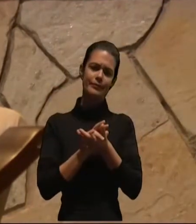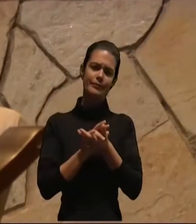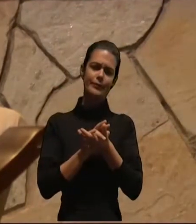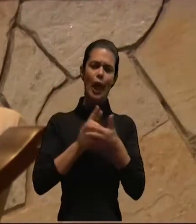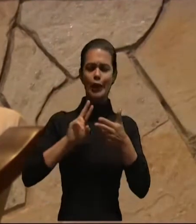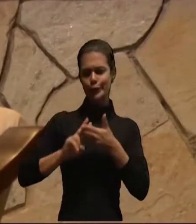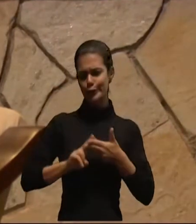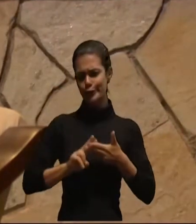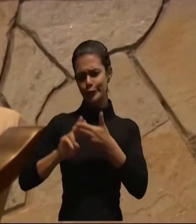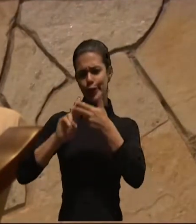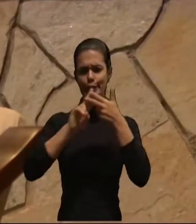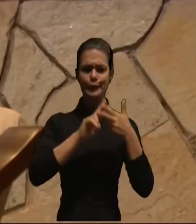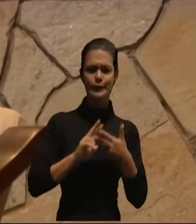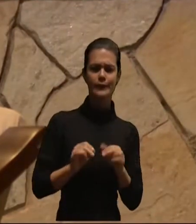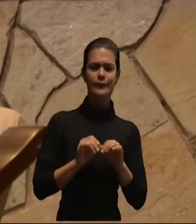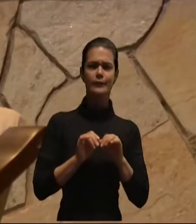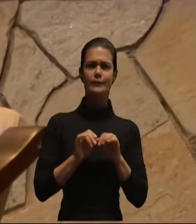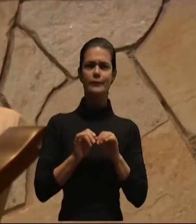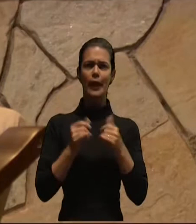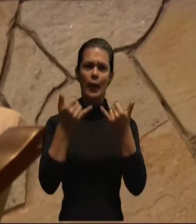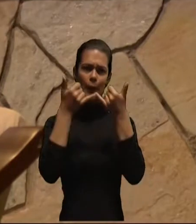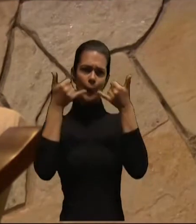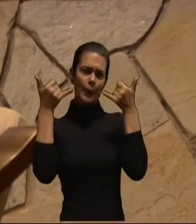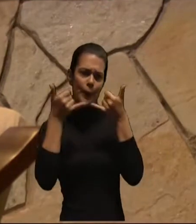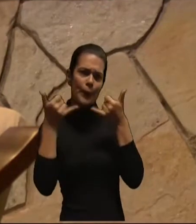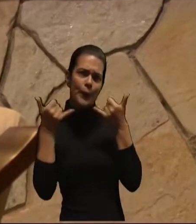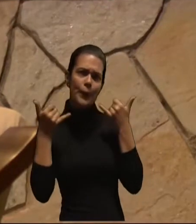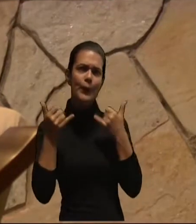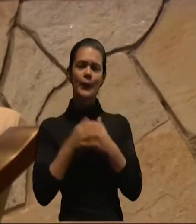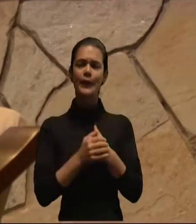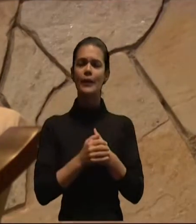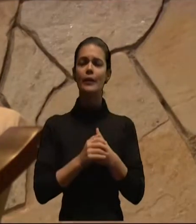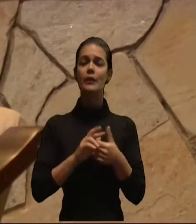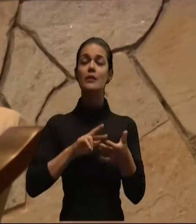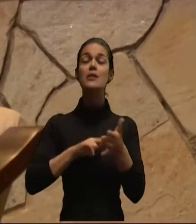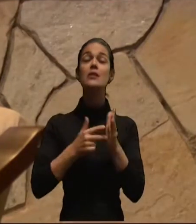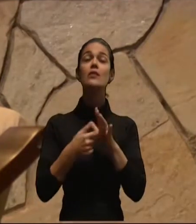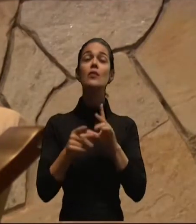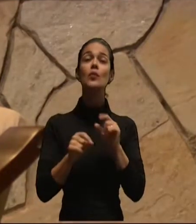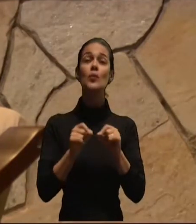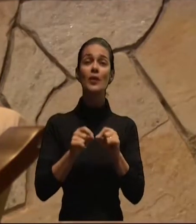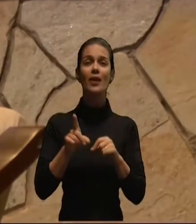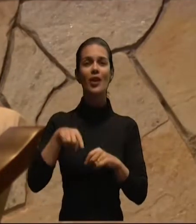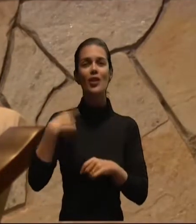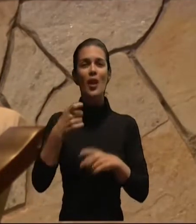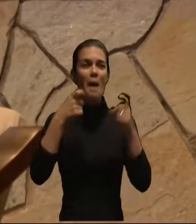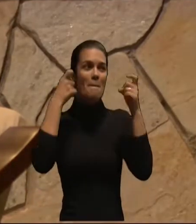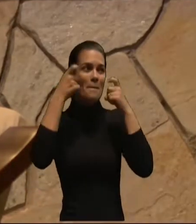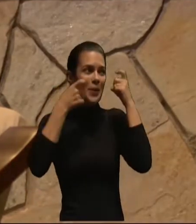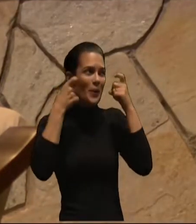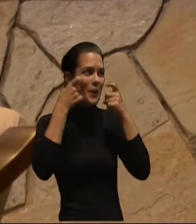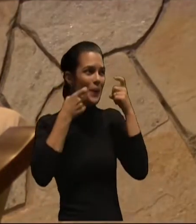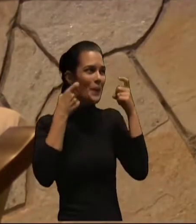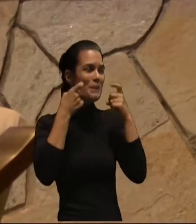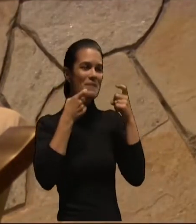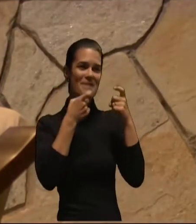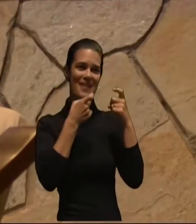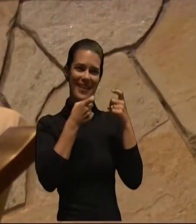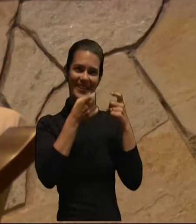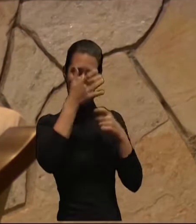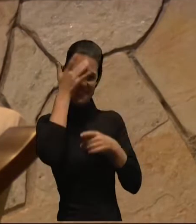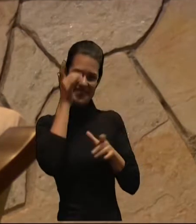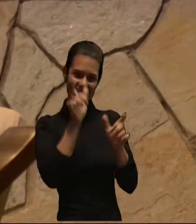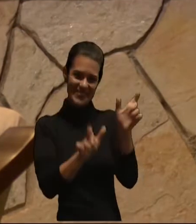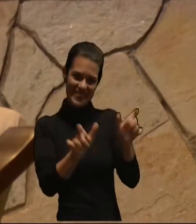xadrez, listada. Isso significa que nós estamos preocupados uns com os outros. E